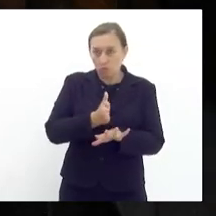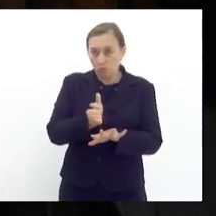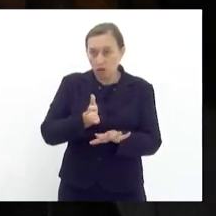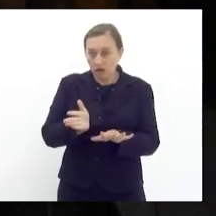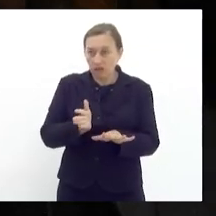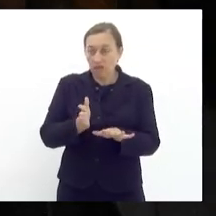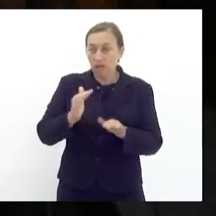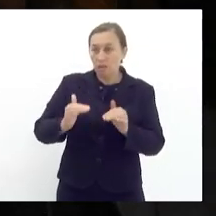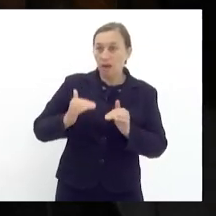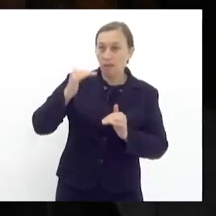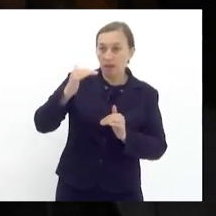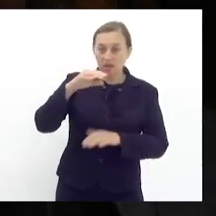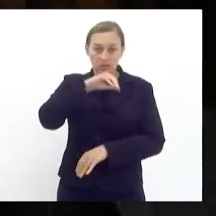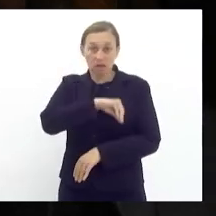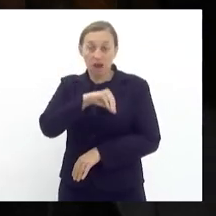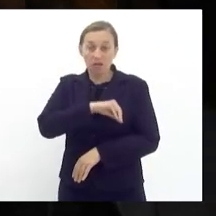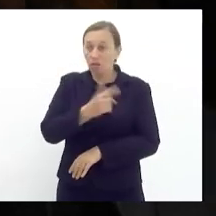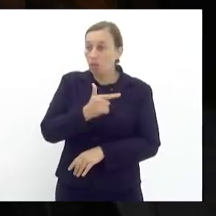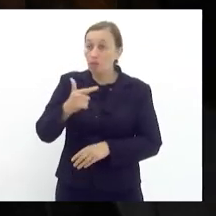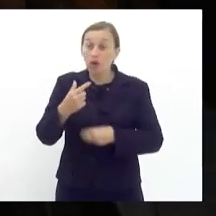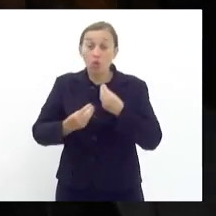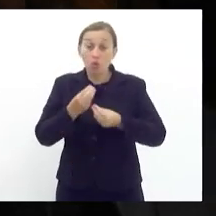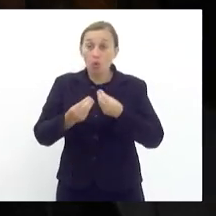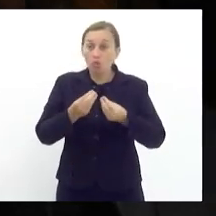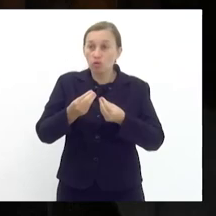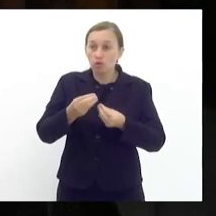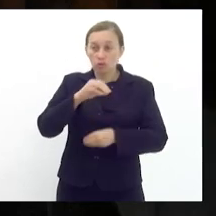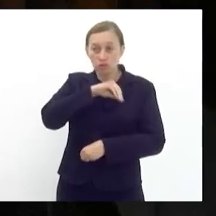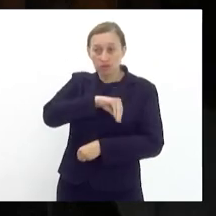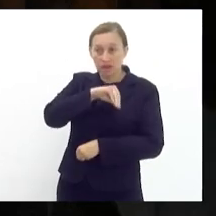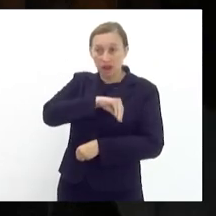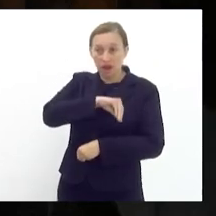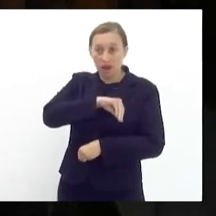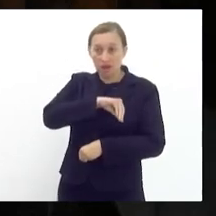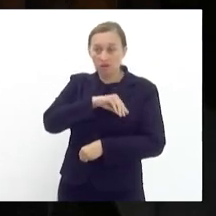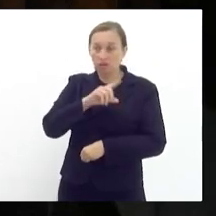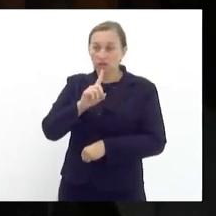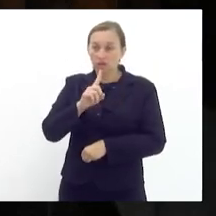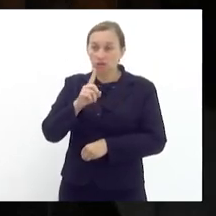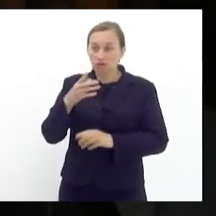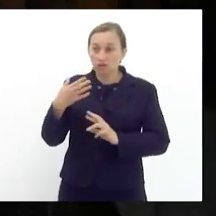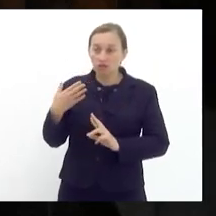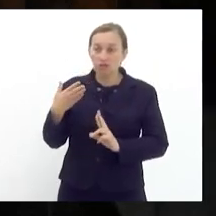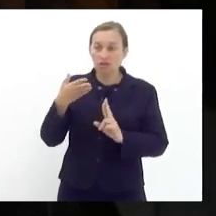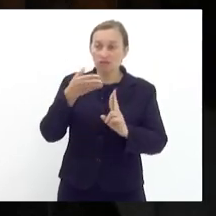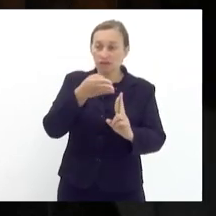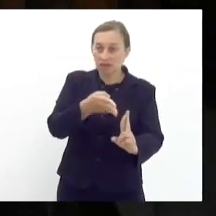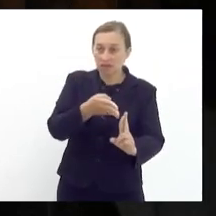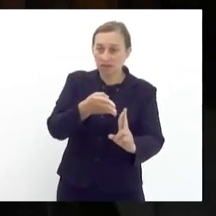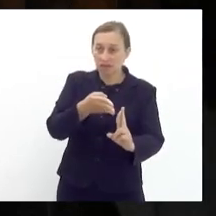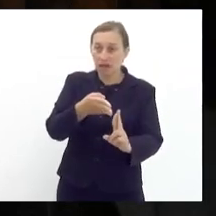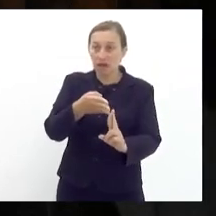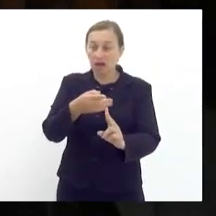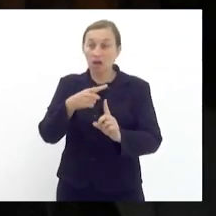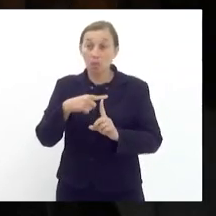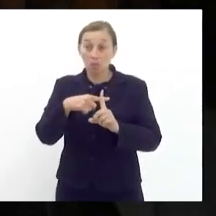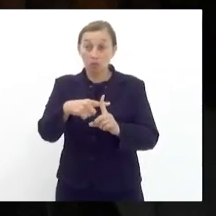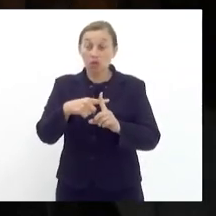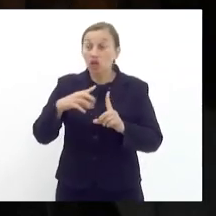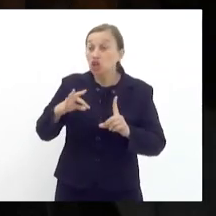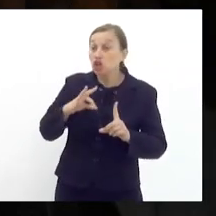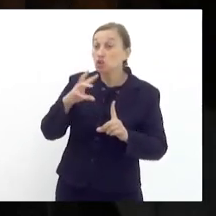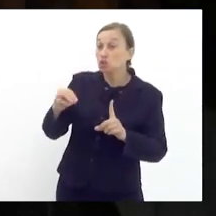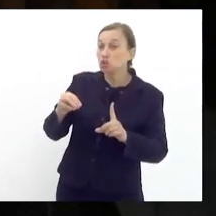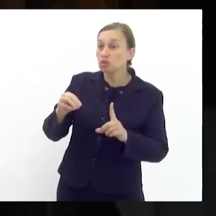porque esse piso também não se refletir positivamente em todas